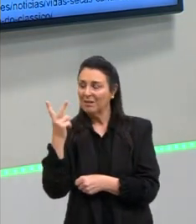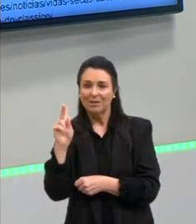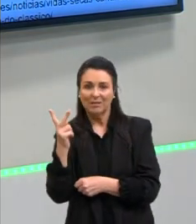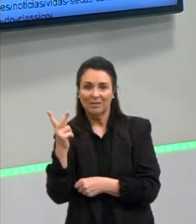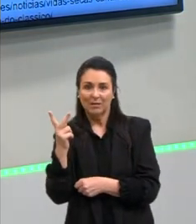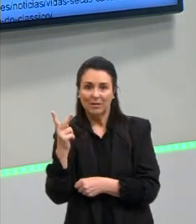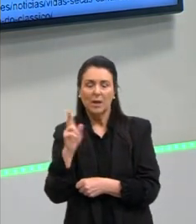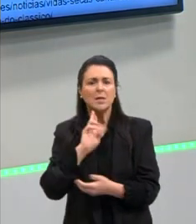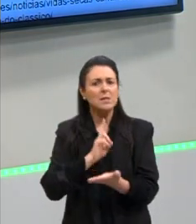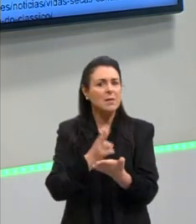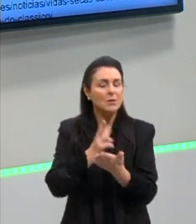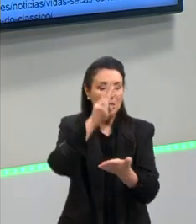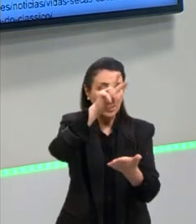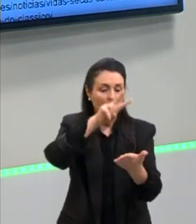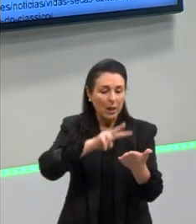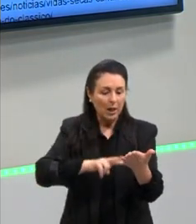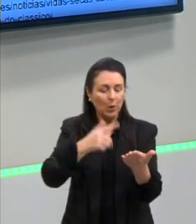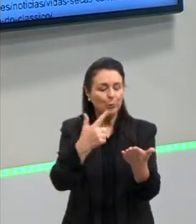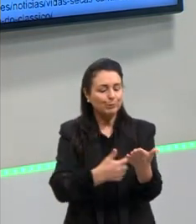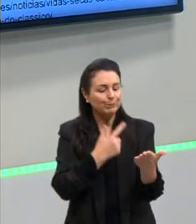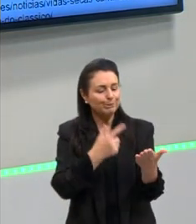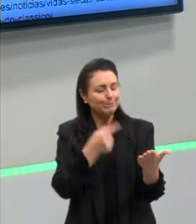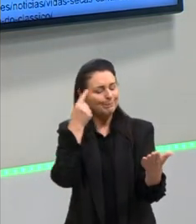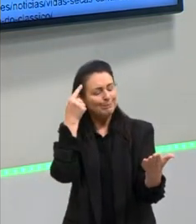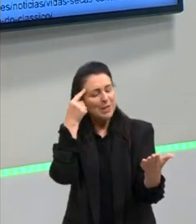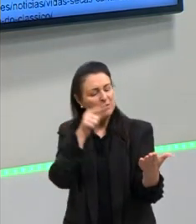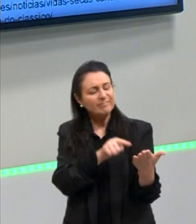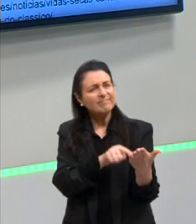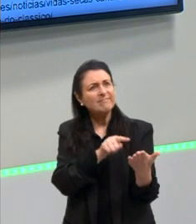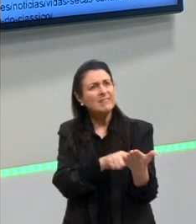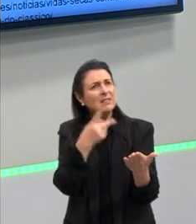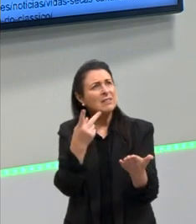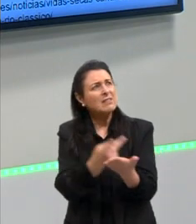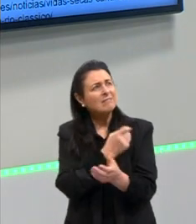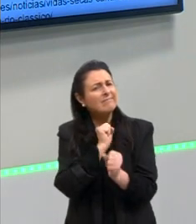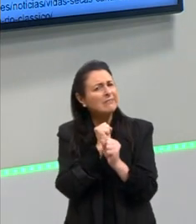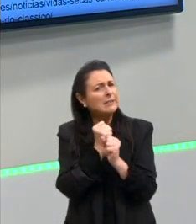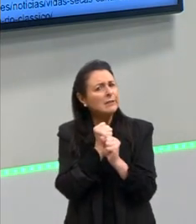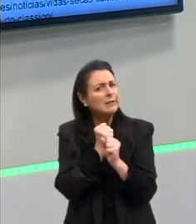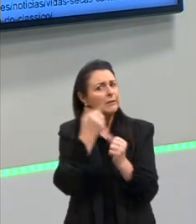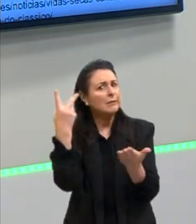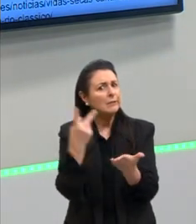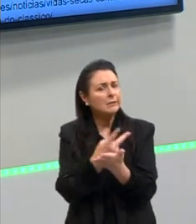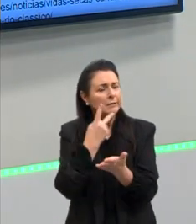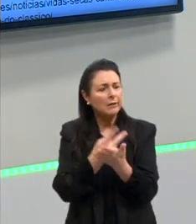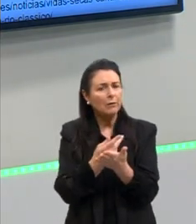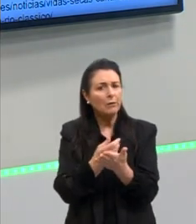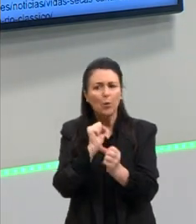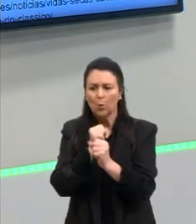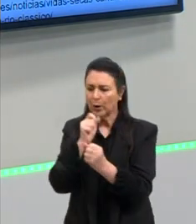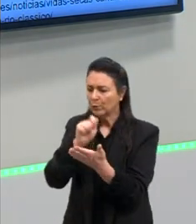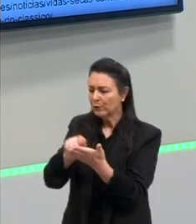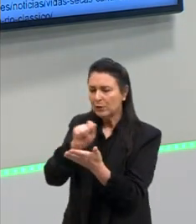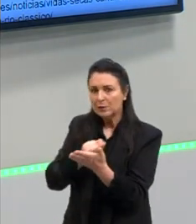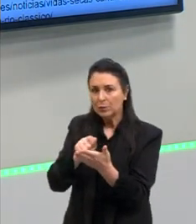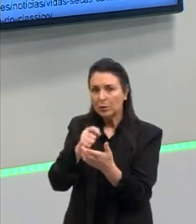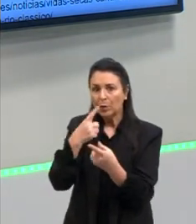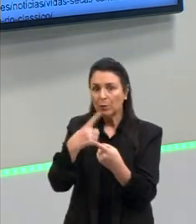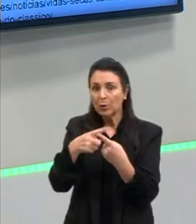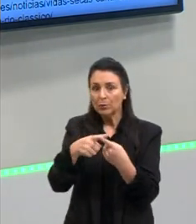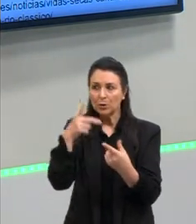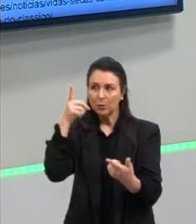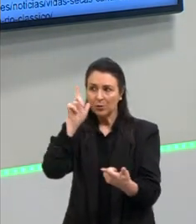livro A gente deve pensar Olha o que que tava acontecendo em que ano que isso foi escrito por quê Porque nesse momento